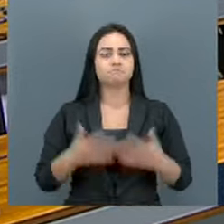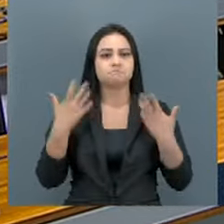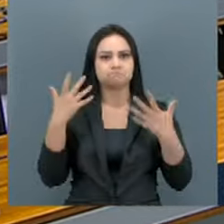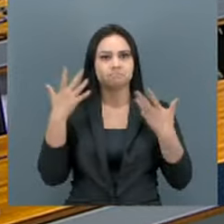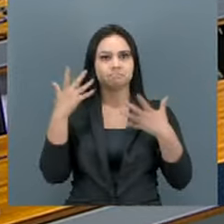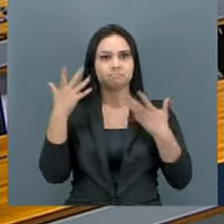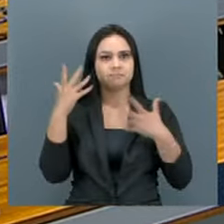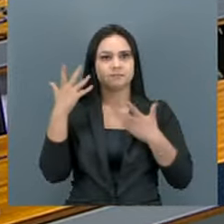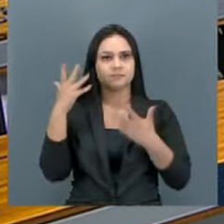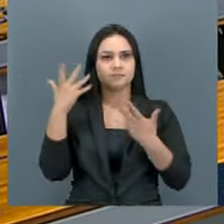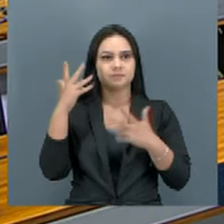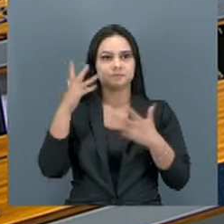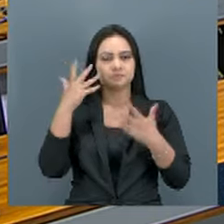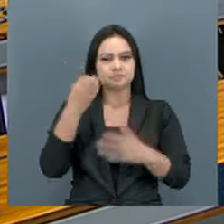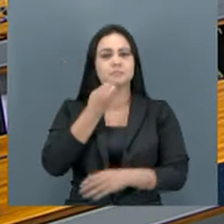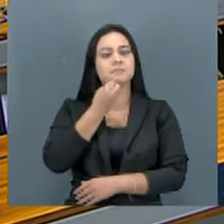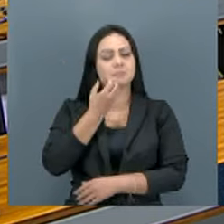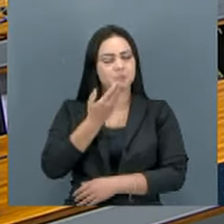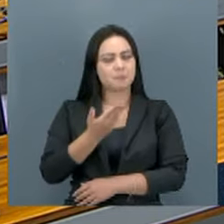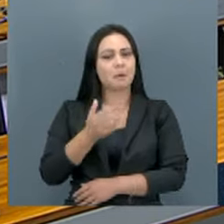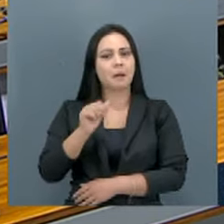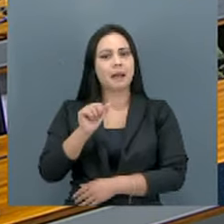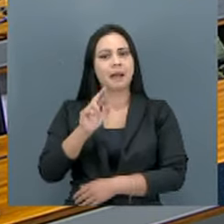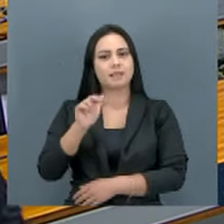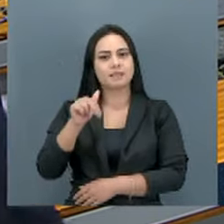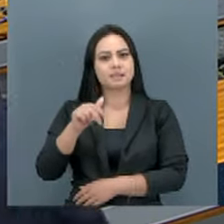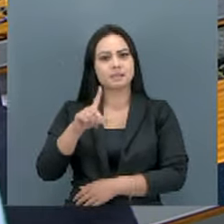Muito obrigado. Muito bem, Arnaldo.